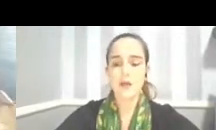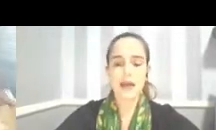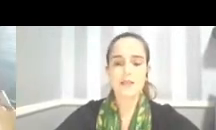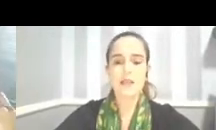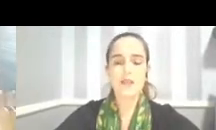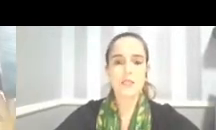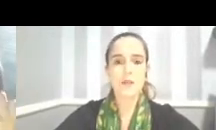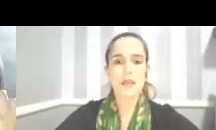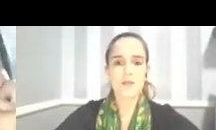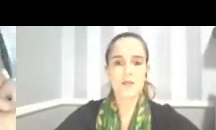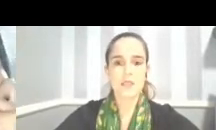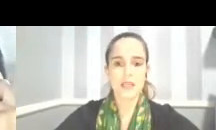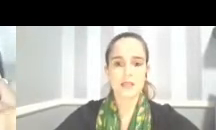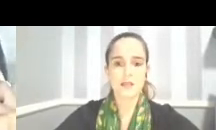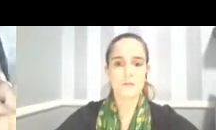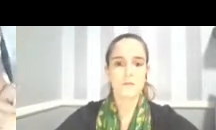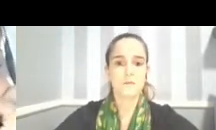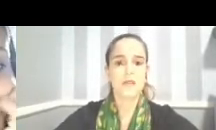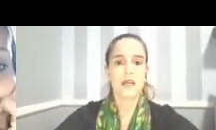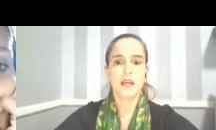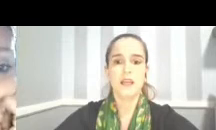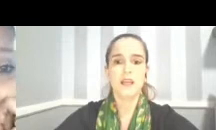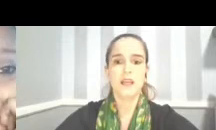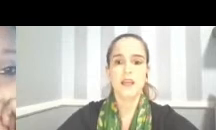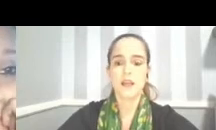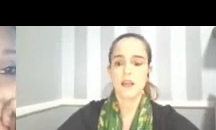falei, mas eu já expliquei para vocês.